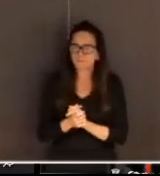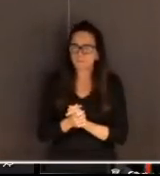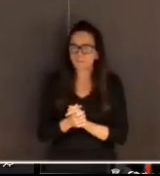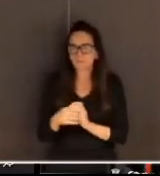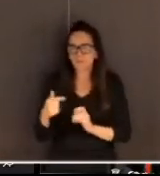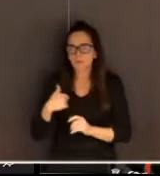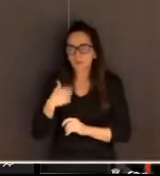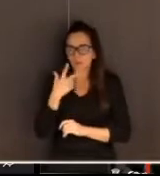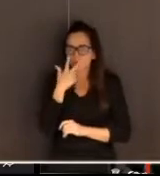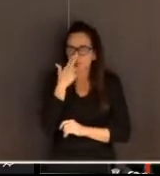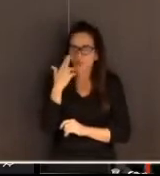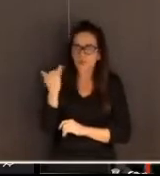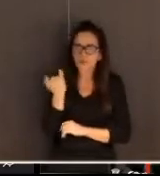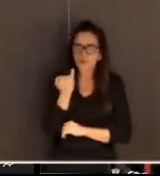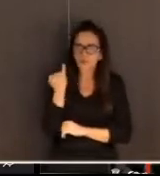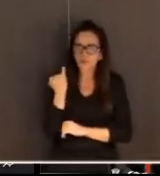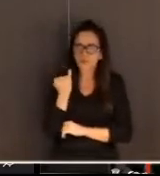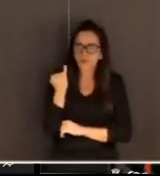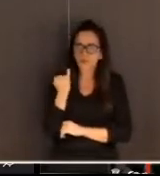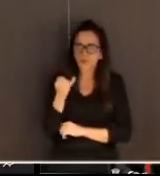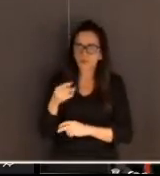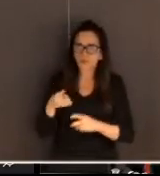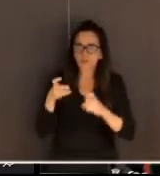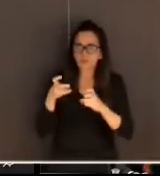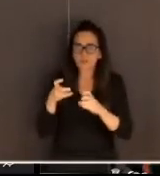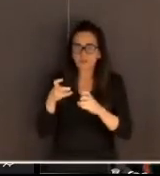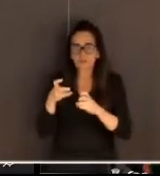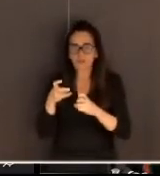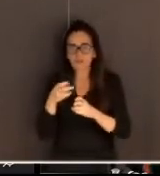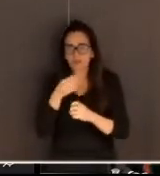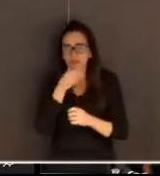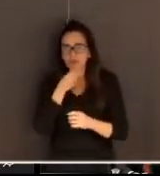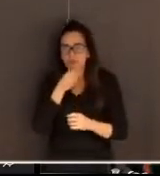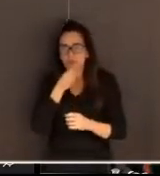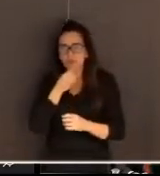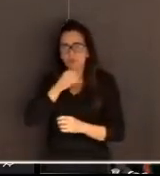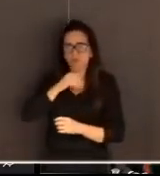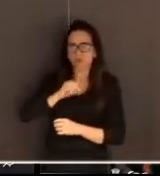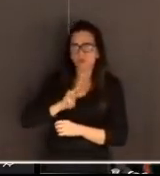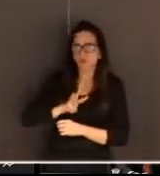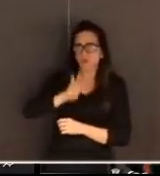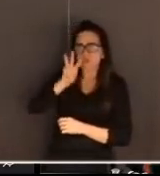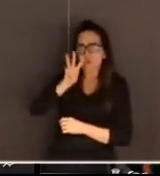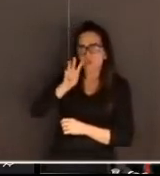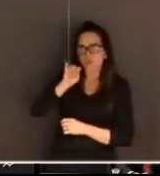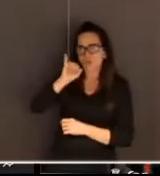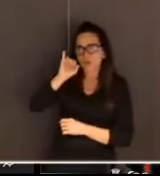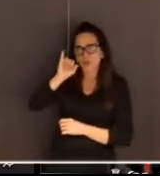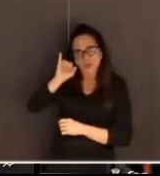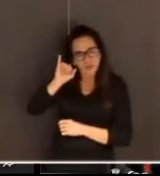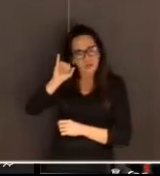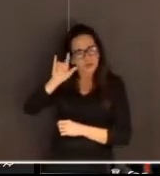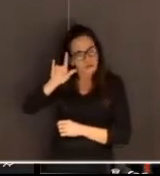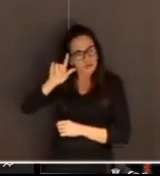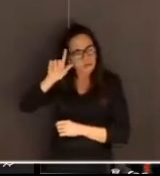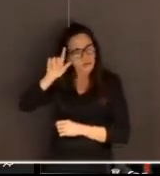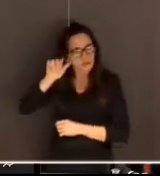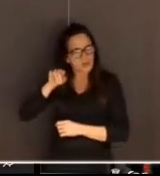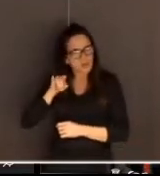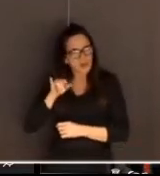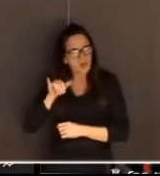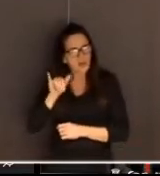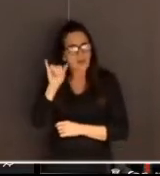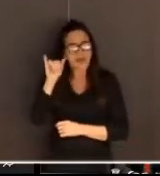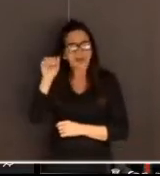acho que é importante nós buscarmos essas questões no direito comparado, especialmente no sistema anglo-americano. No